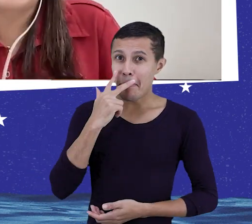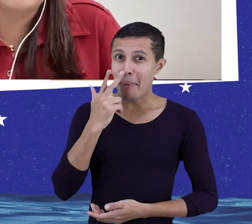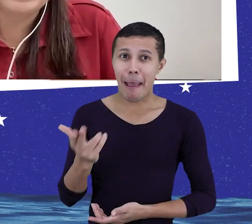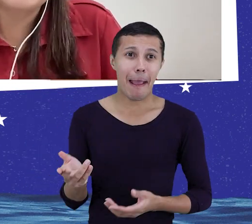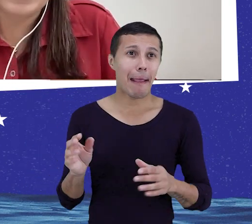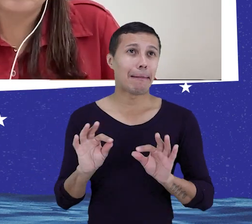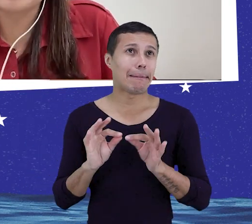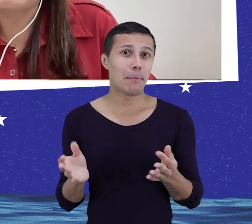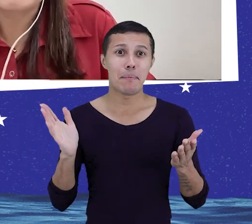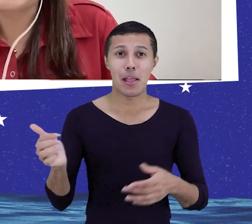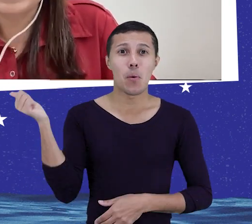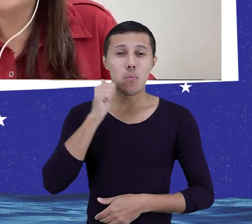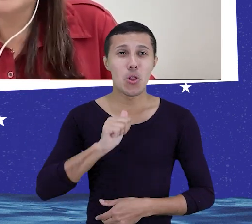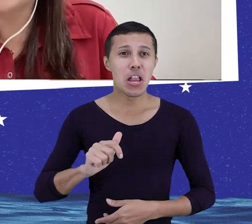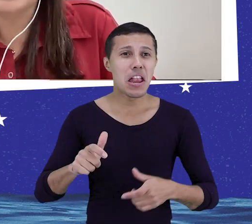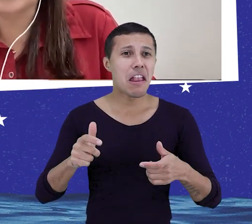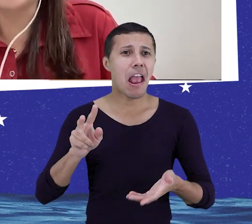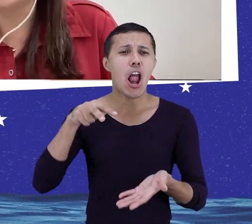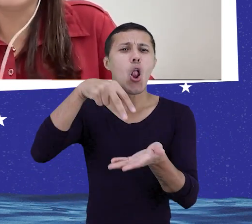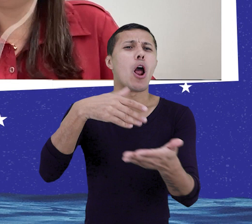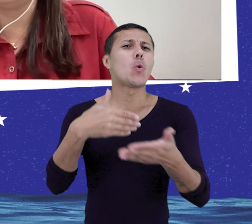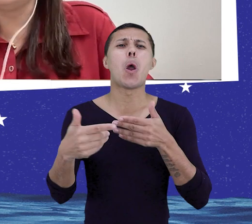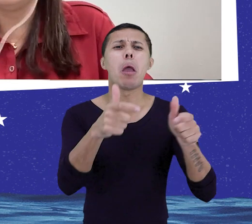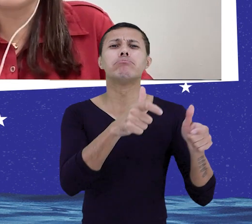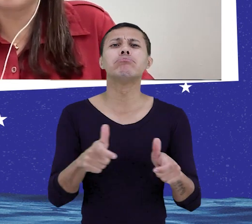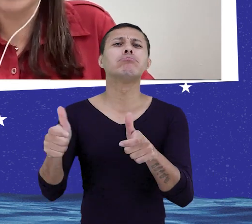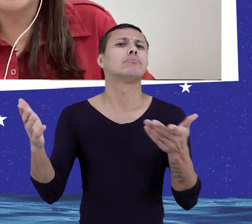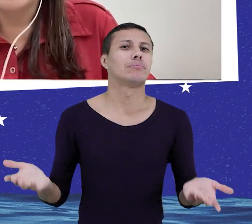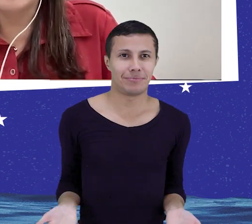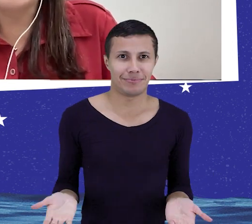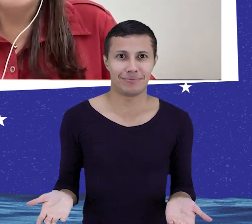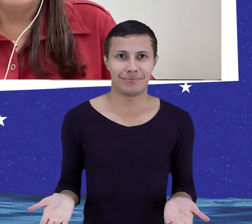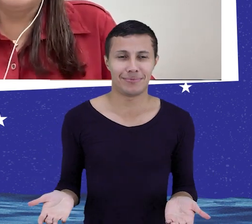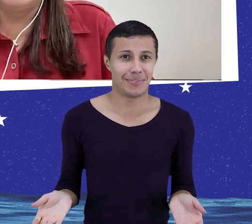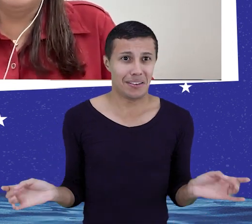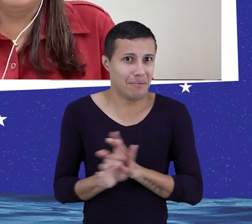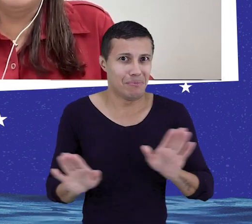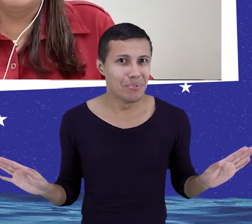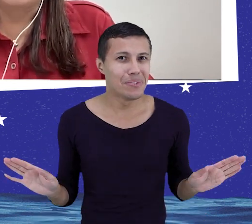mesmo, mulher tem que estar onde ela quiser, então, e acabou, né?